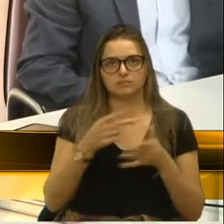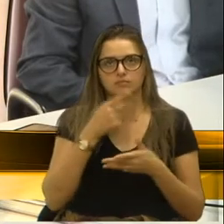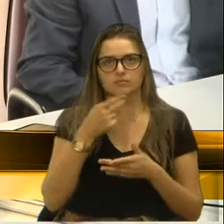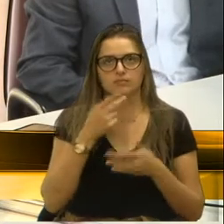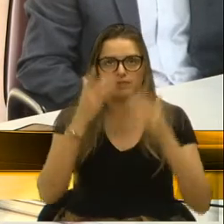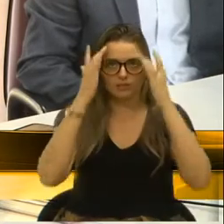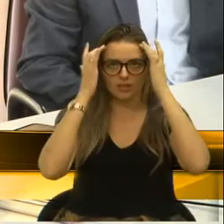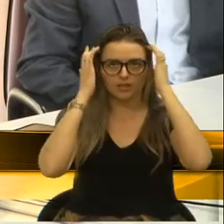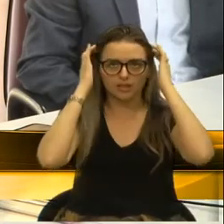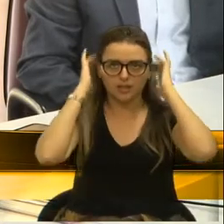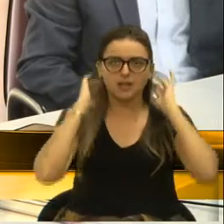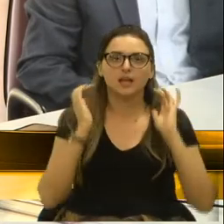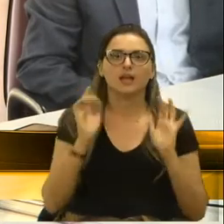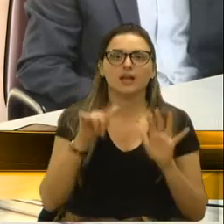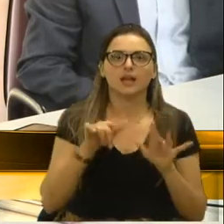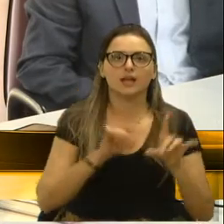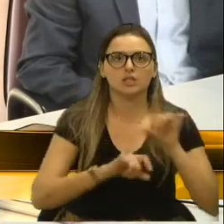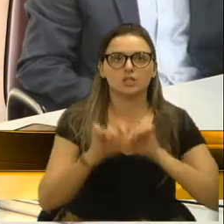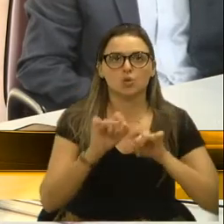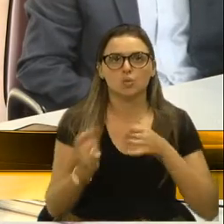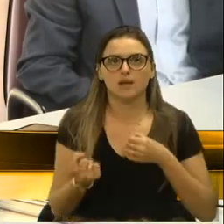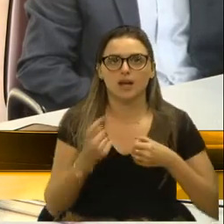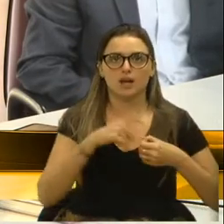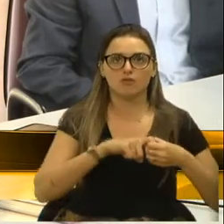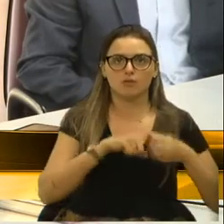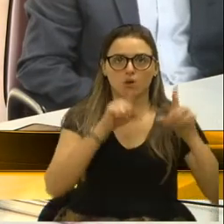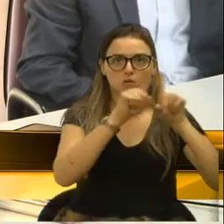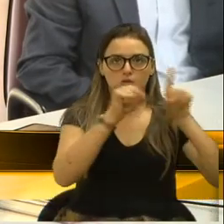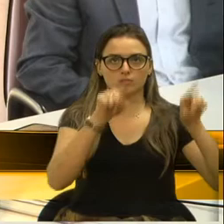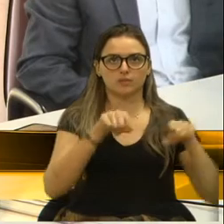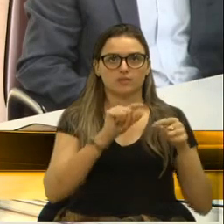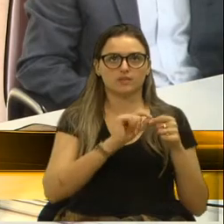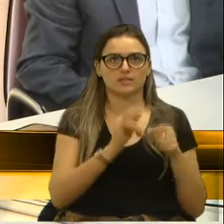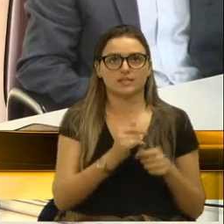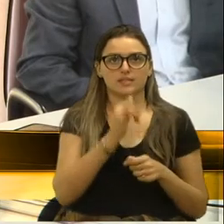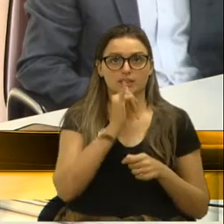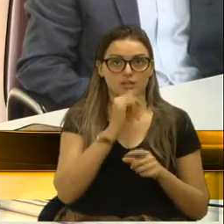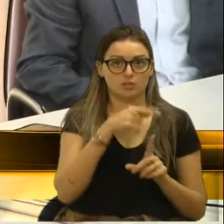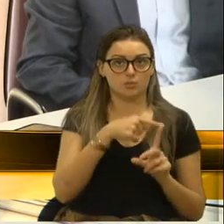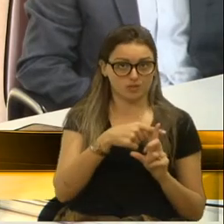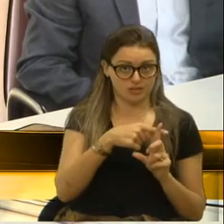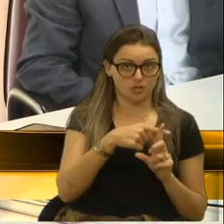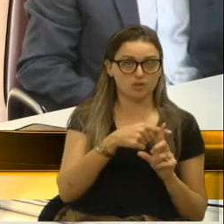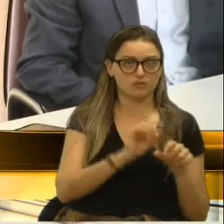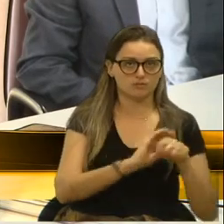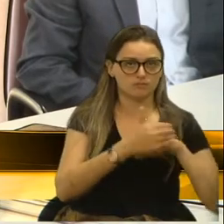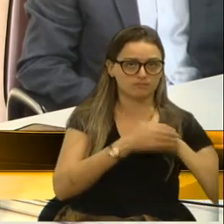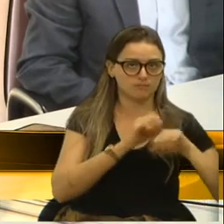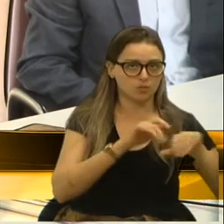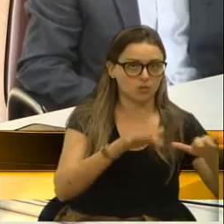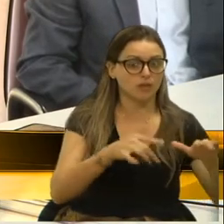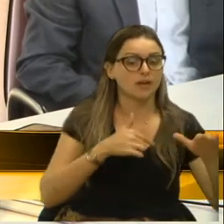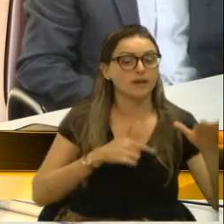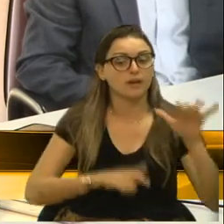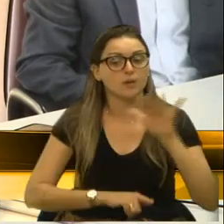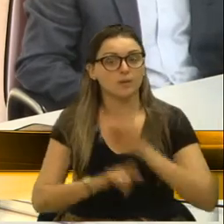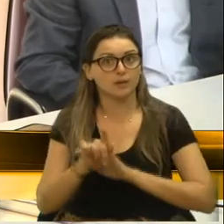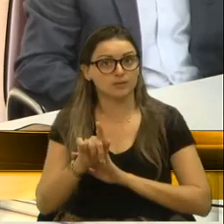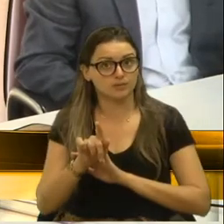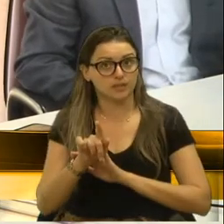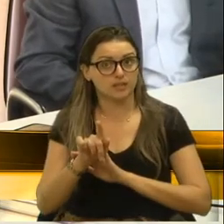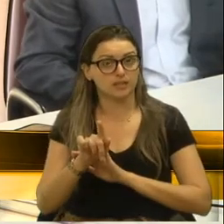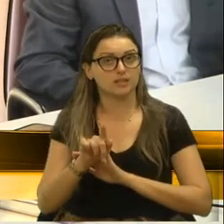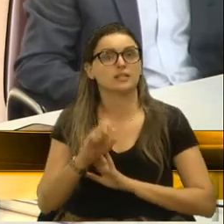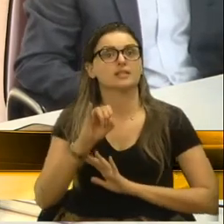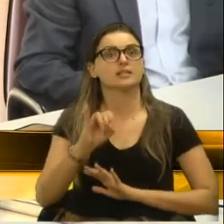nessa semana, é aquela questão do retorno do funcionário que foi testado positivo. Eu perguntava se não